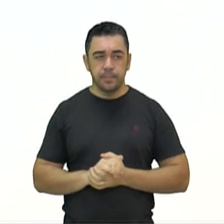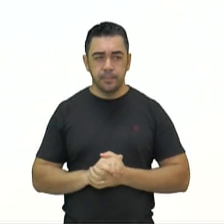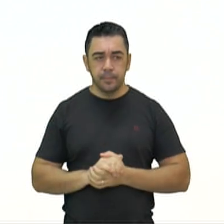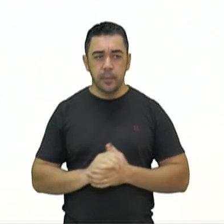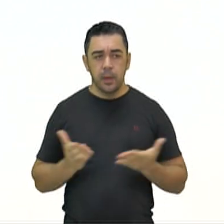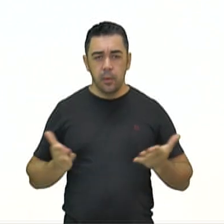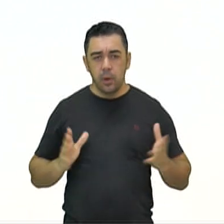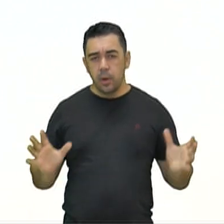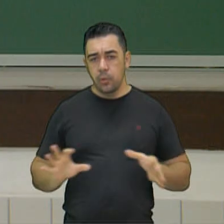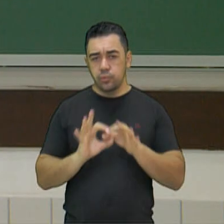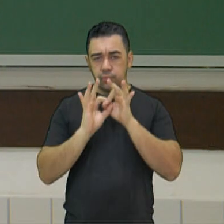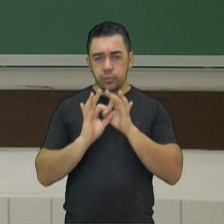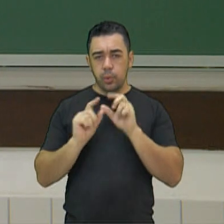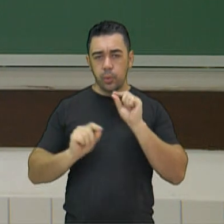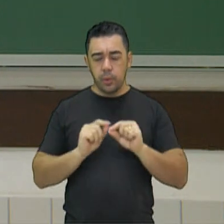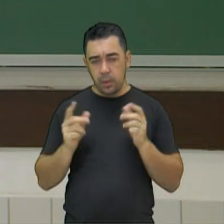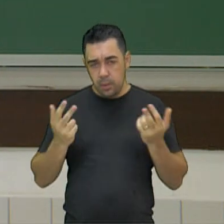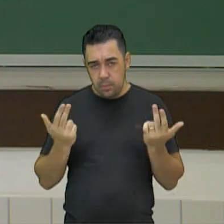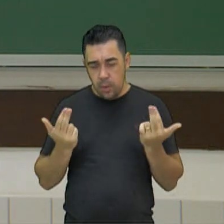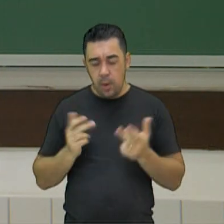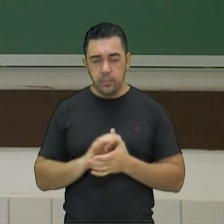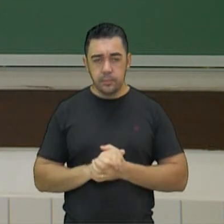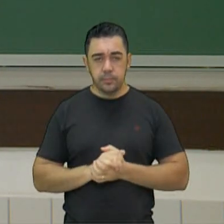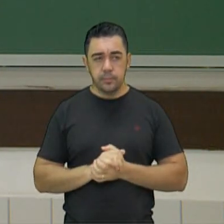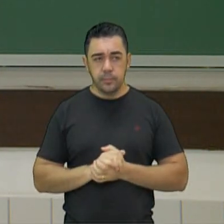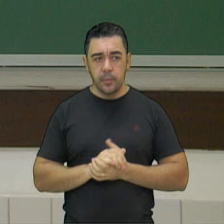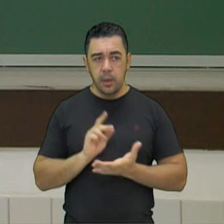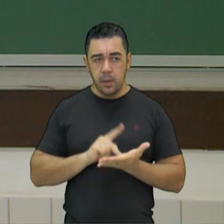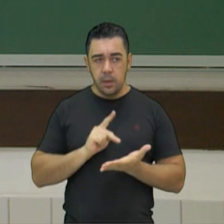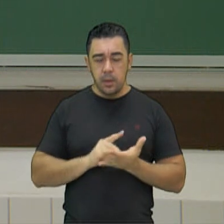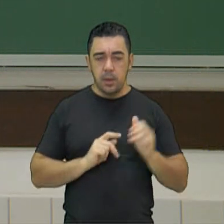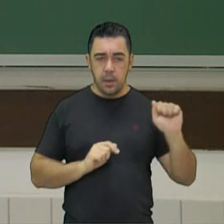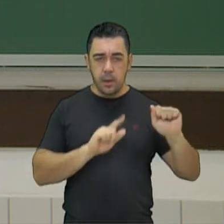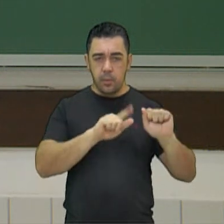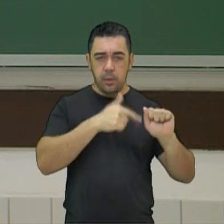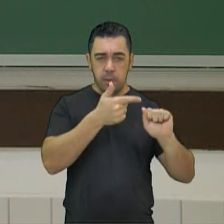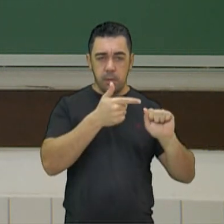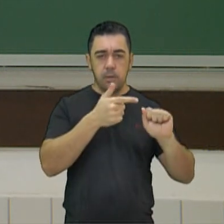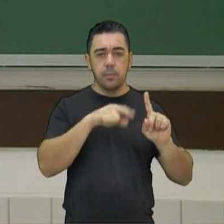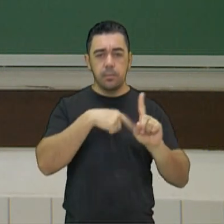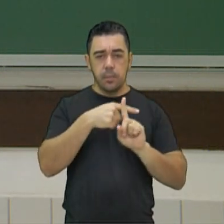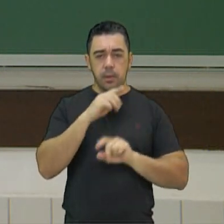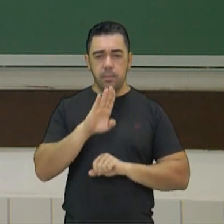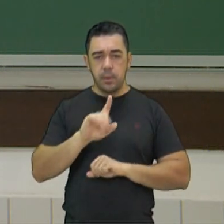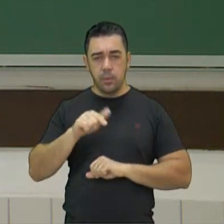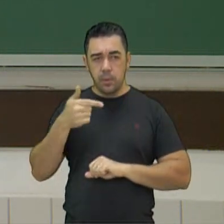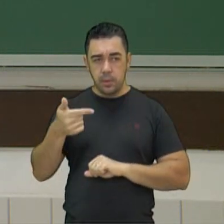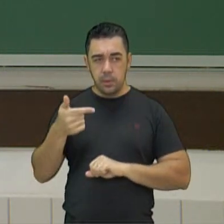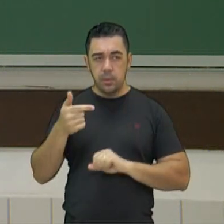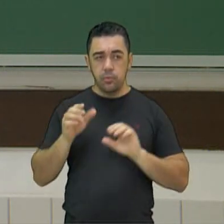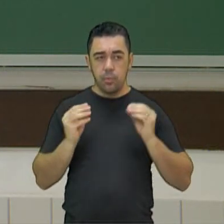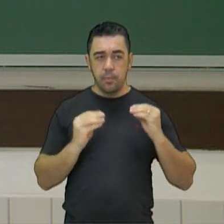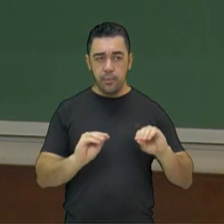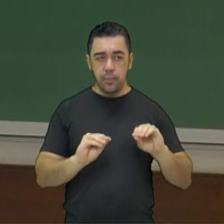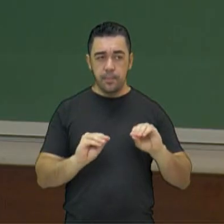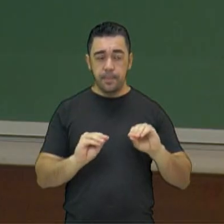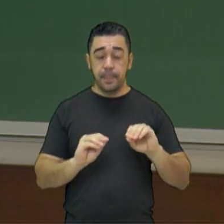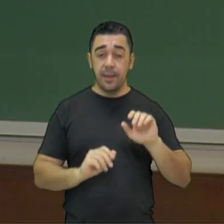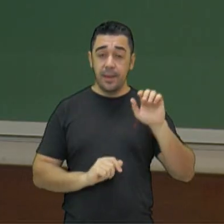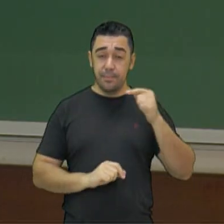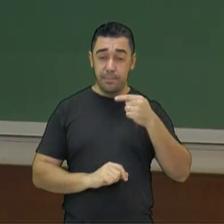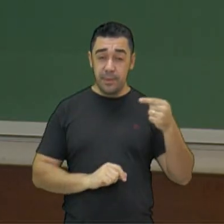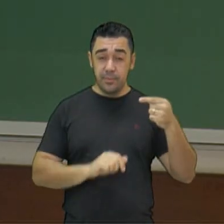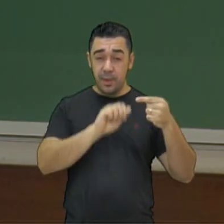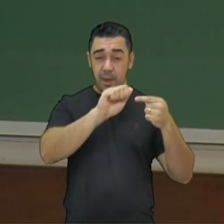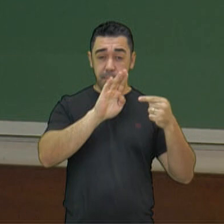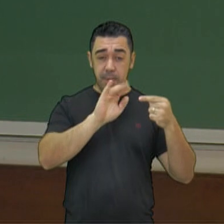Vou juntar os termos que são semelhantes, então parte real, A ao quadrado mais B ao quadrado, está aqui. Eu tenho